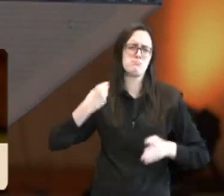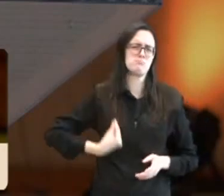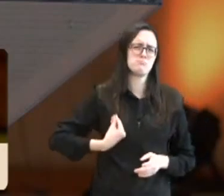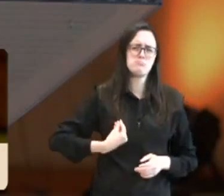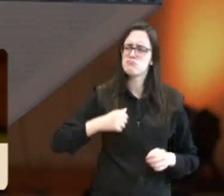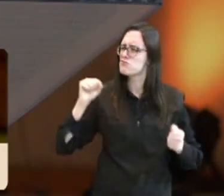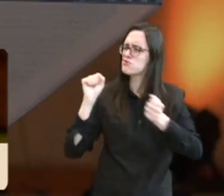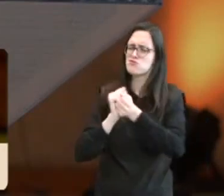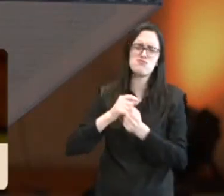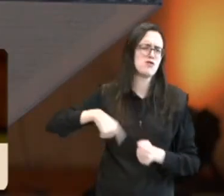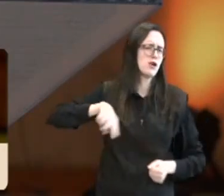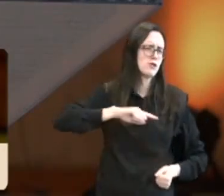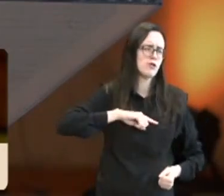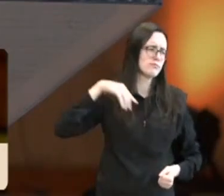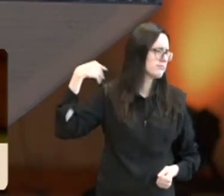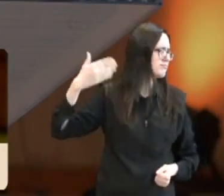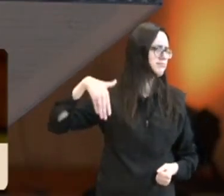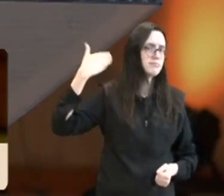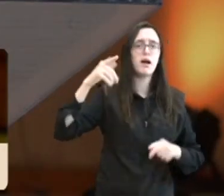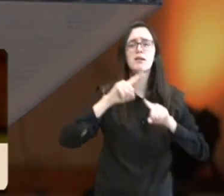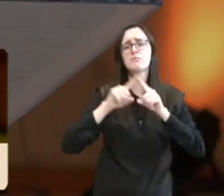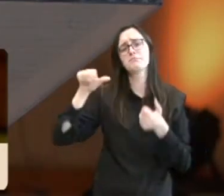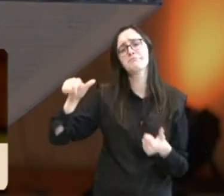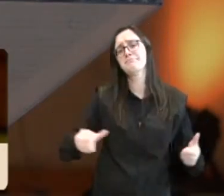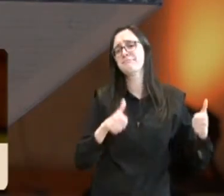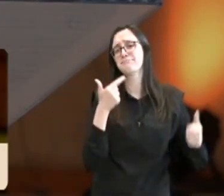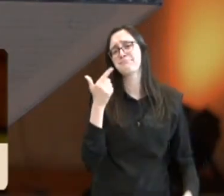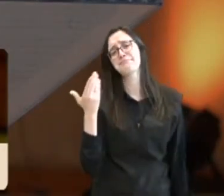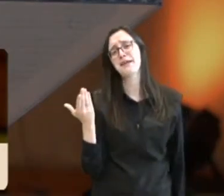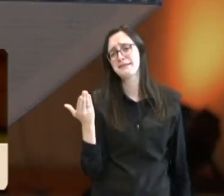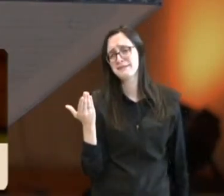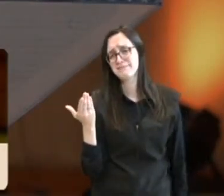tempo todo, mas não se batizam.